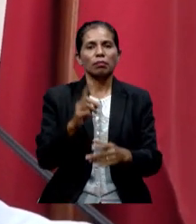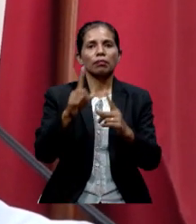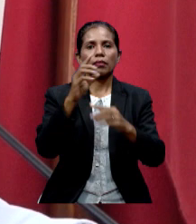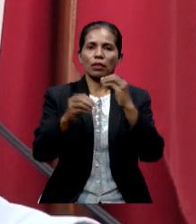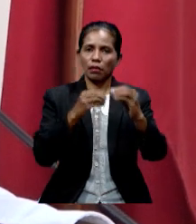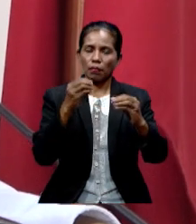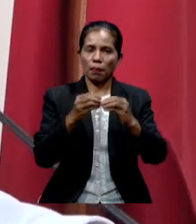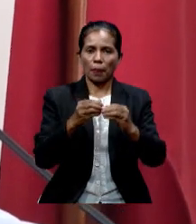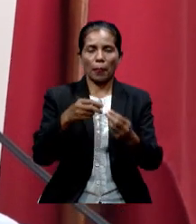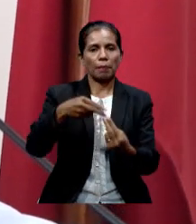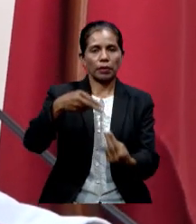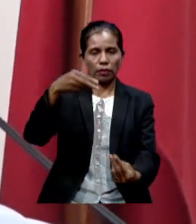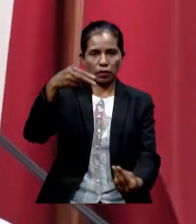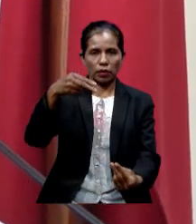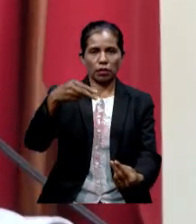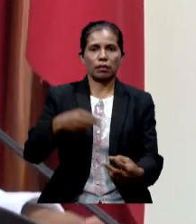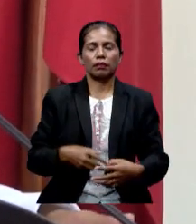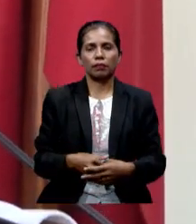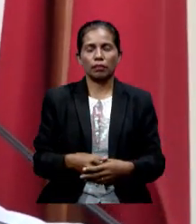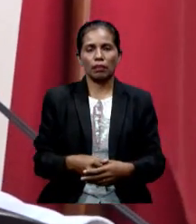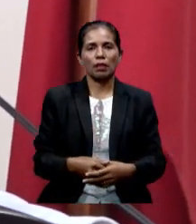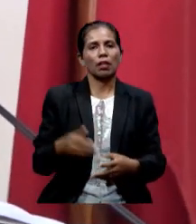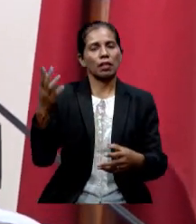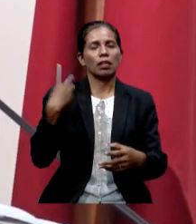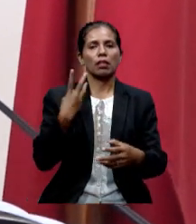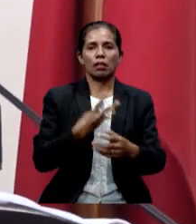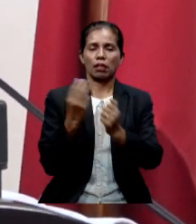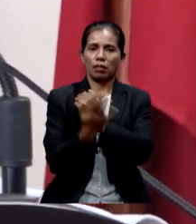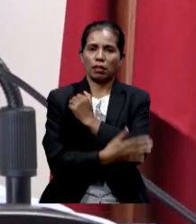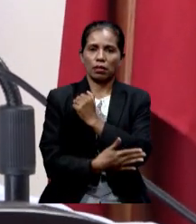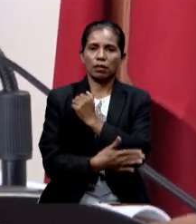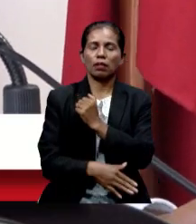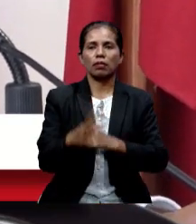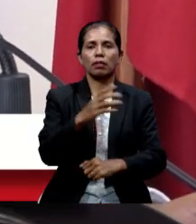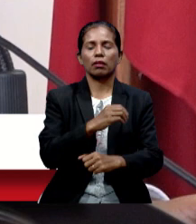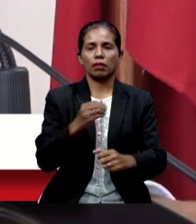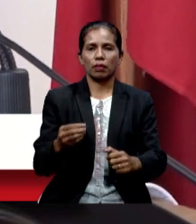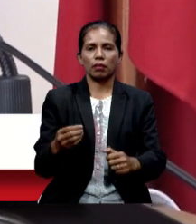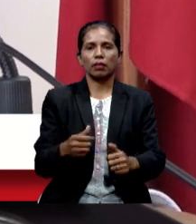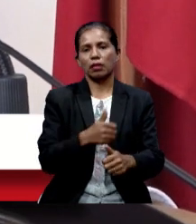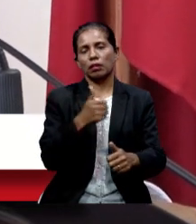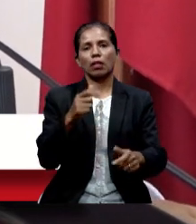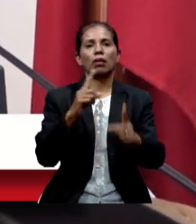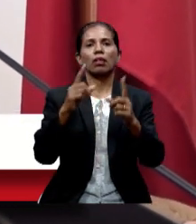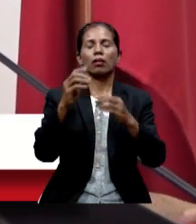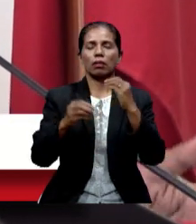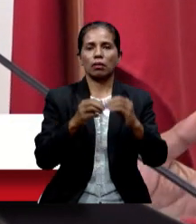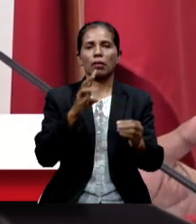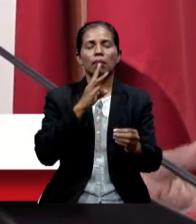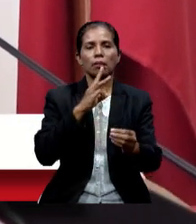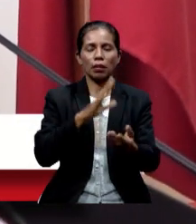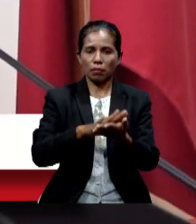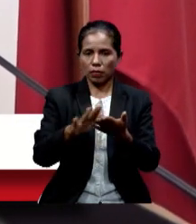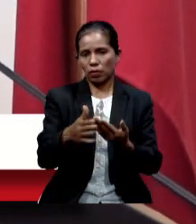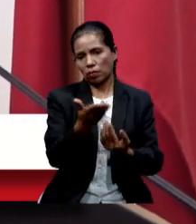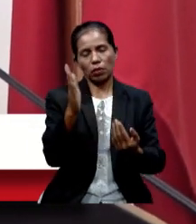ba malnutrição, não é maca, acontece aí tener aí neve que a este teves e da selo com ali com nova Bee Moos e me roto